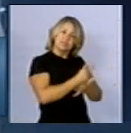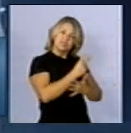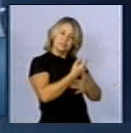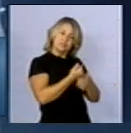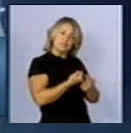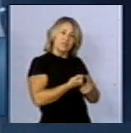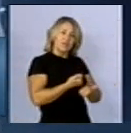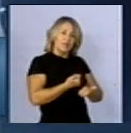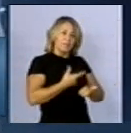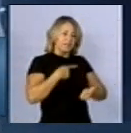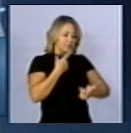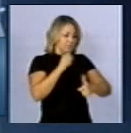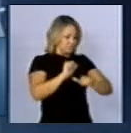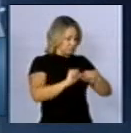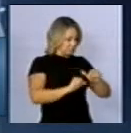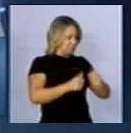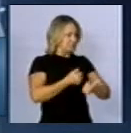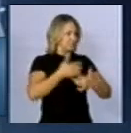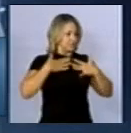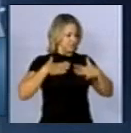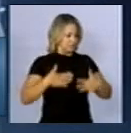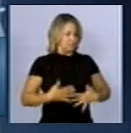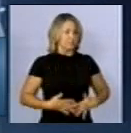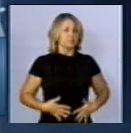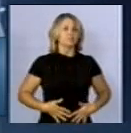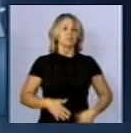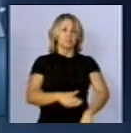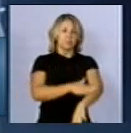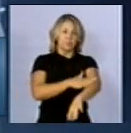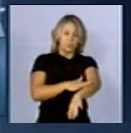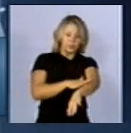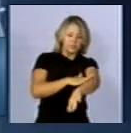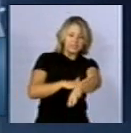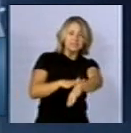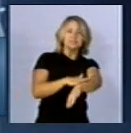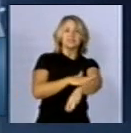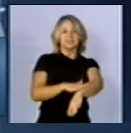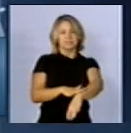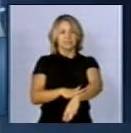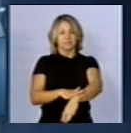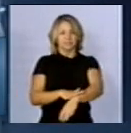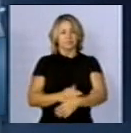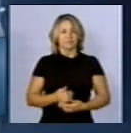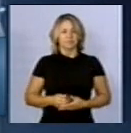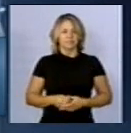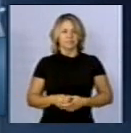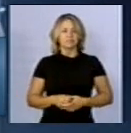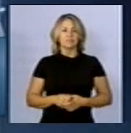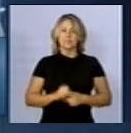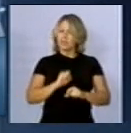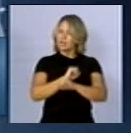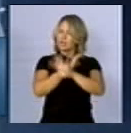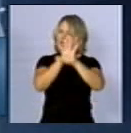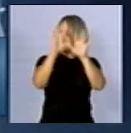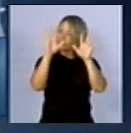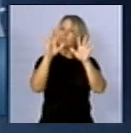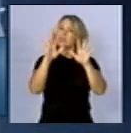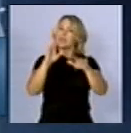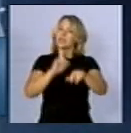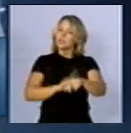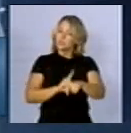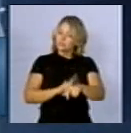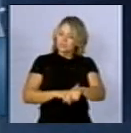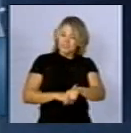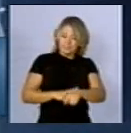provocar alteração no metabolismo texto do Alto da pele é claro que o maior tempo